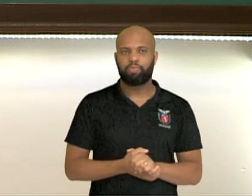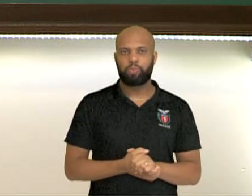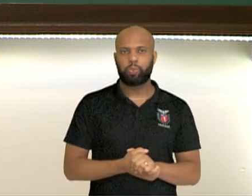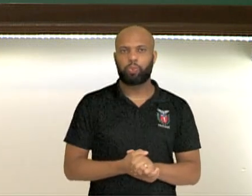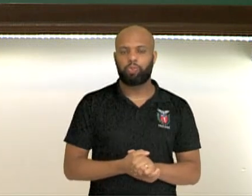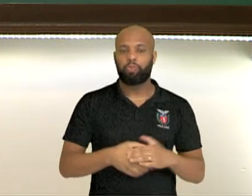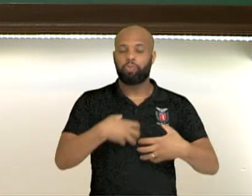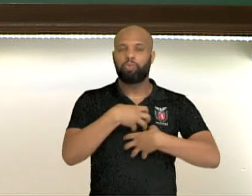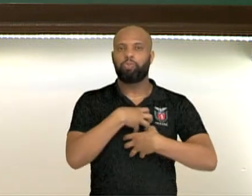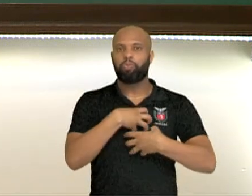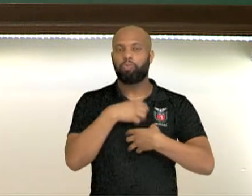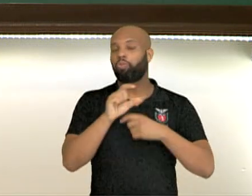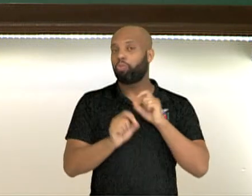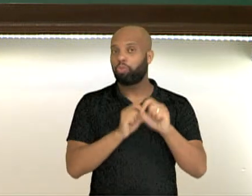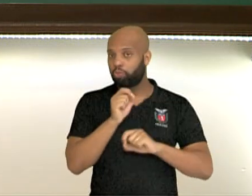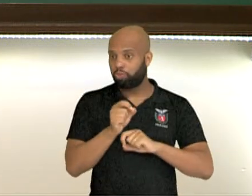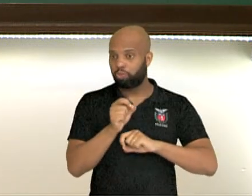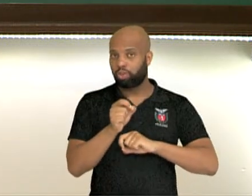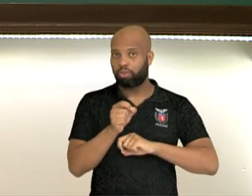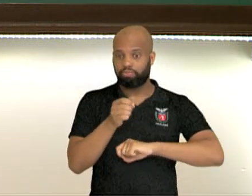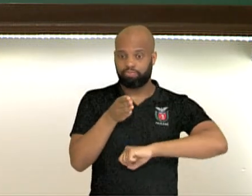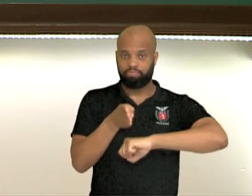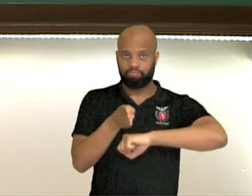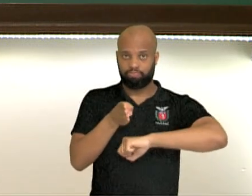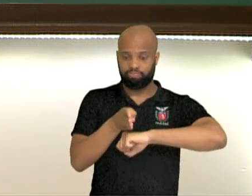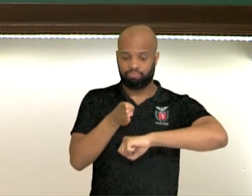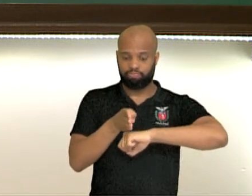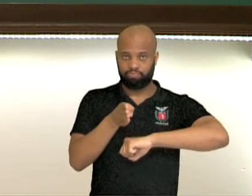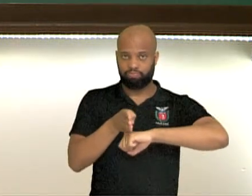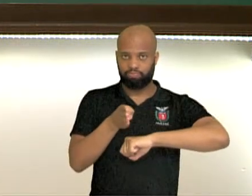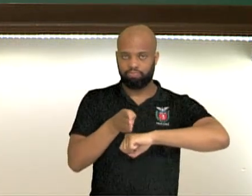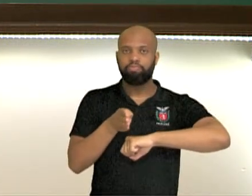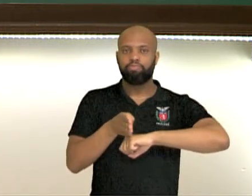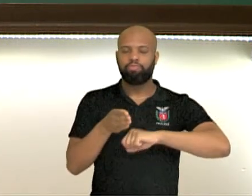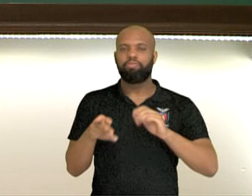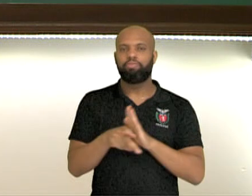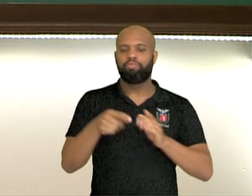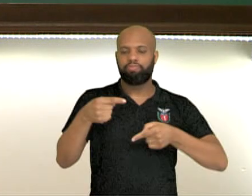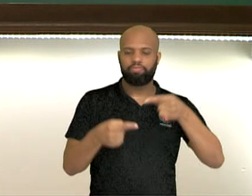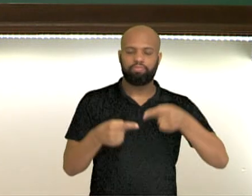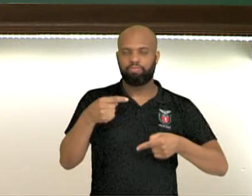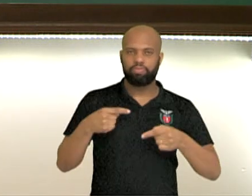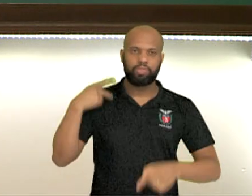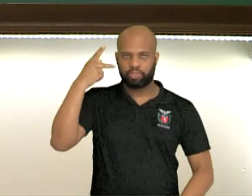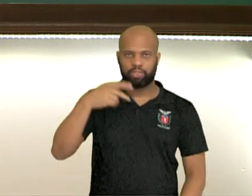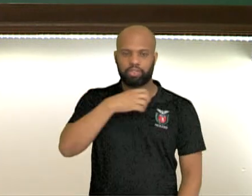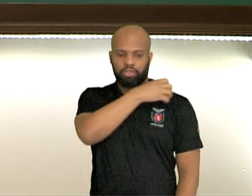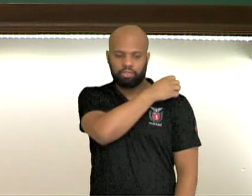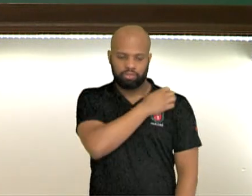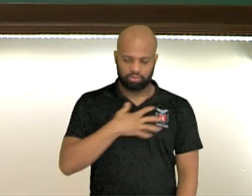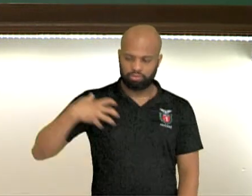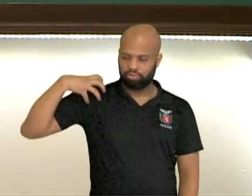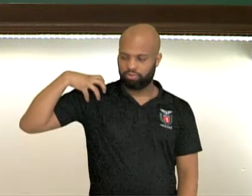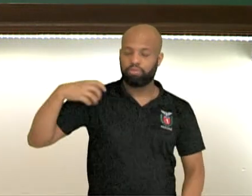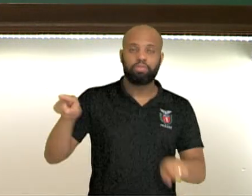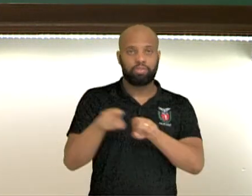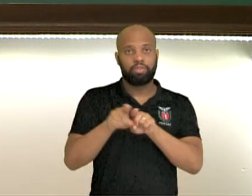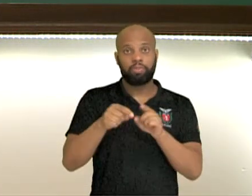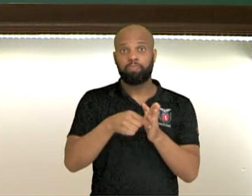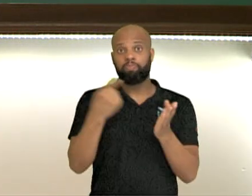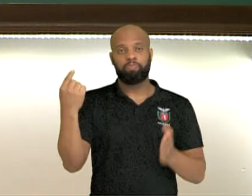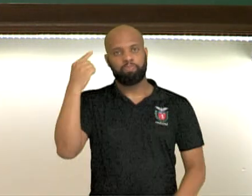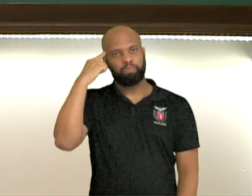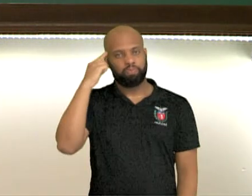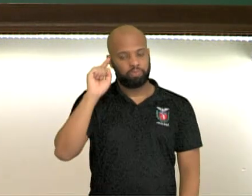mais moderna da política. Aristóteles, que também é importantíssimo, é o primeiro pensamento, é o pensamento mais clássico da